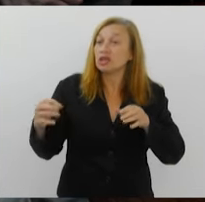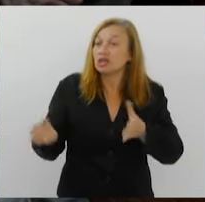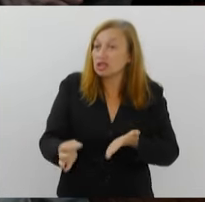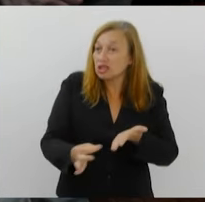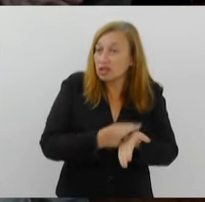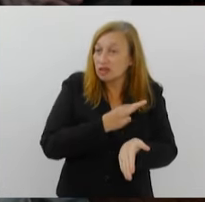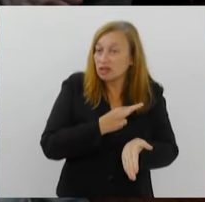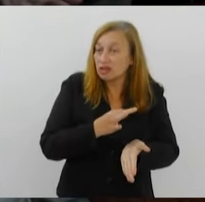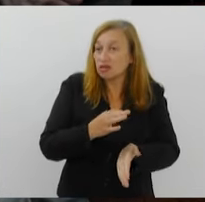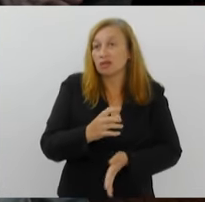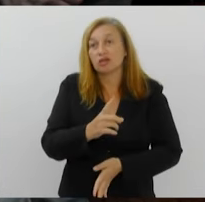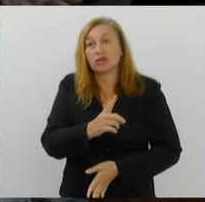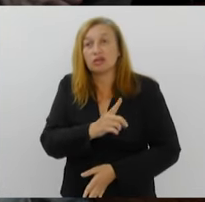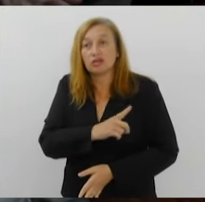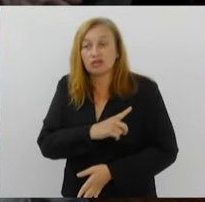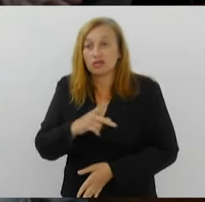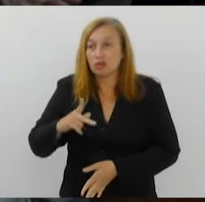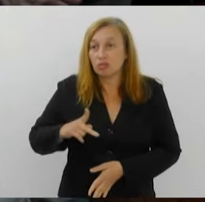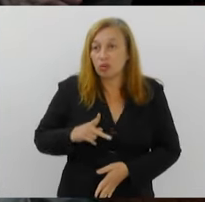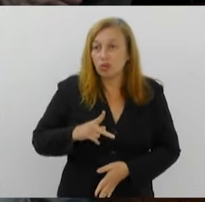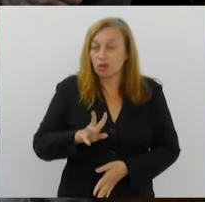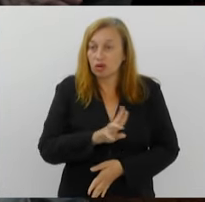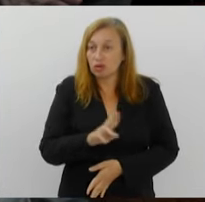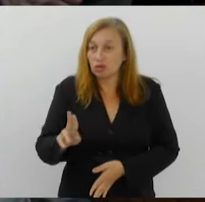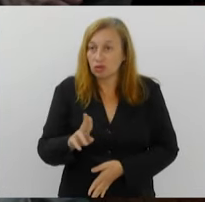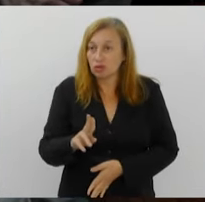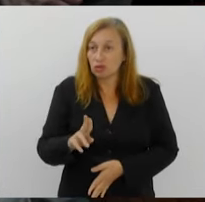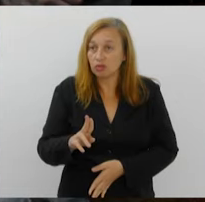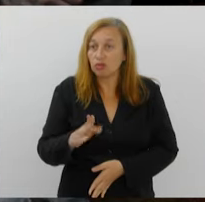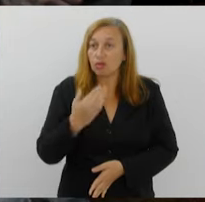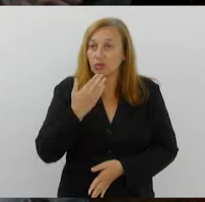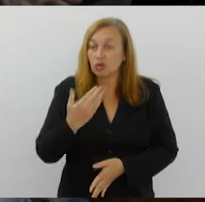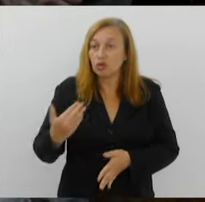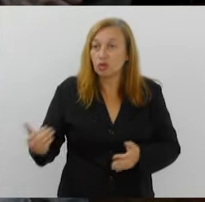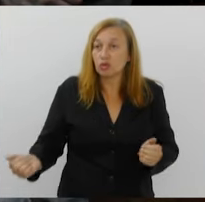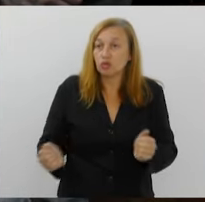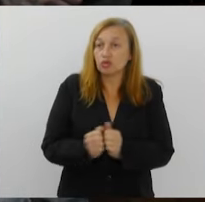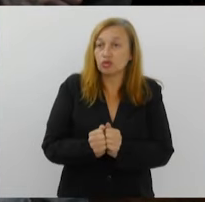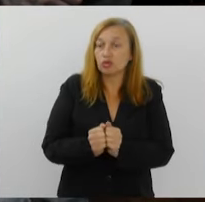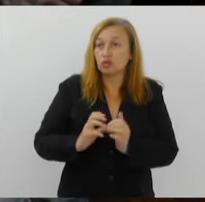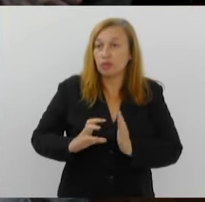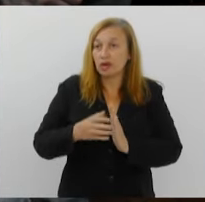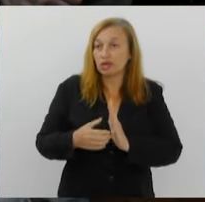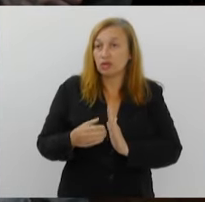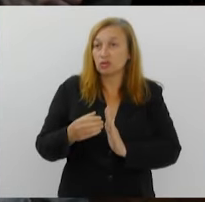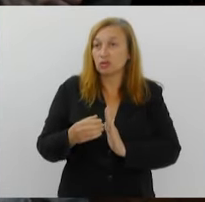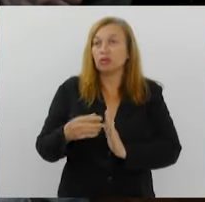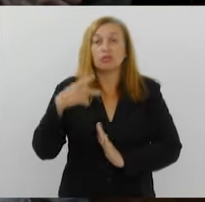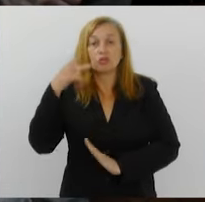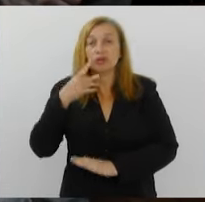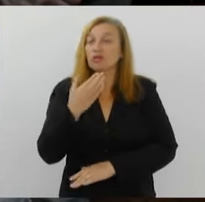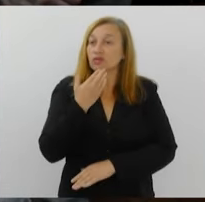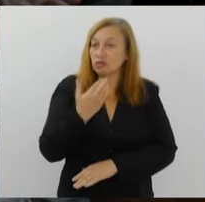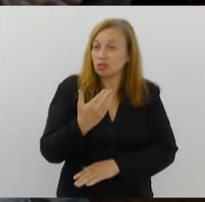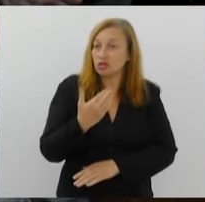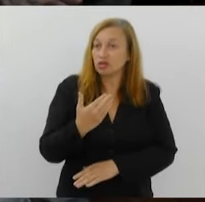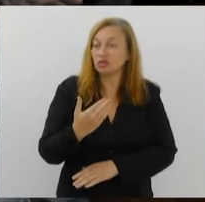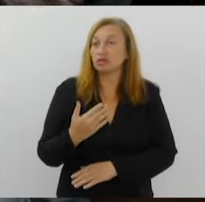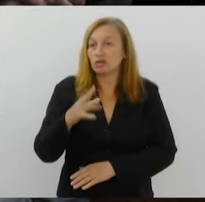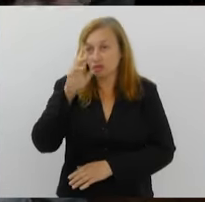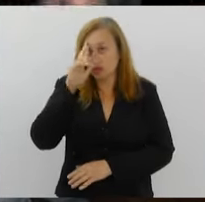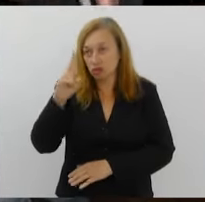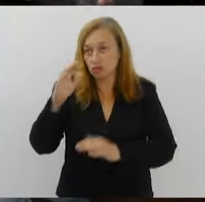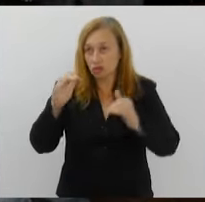da Defensoria Pública do Estado do Rio de Janeiro uma petição conjunta com um partido político. Então, fazer o pedido aqui à Vossa Excelência